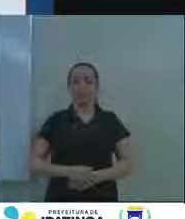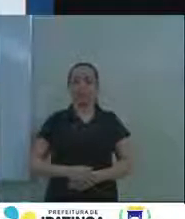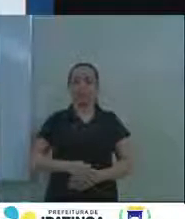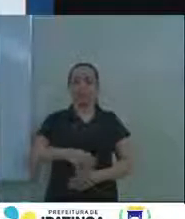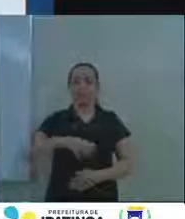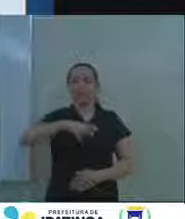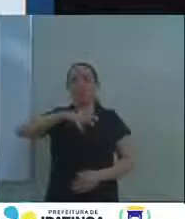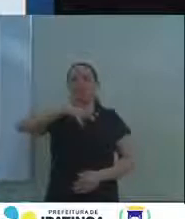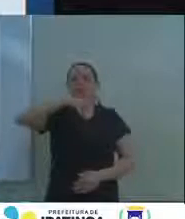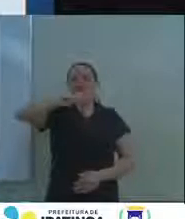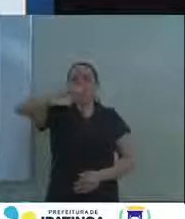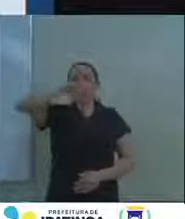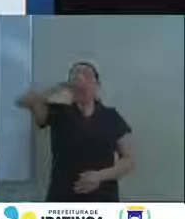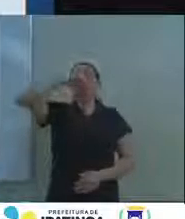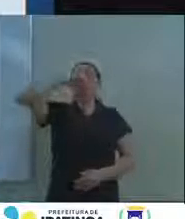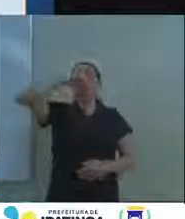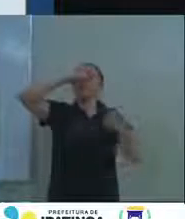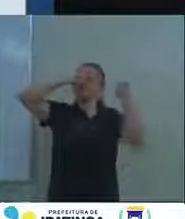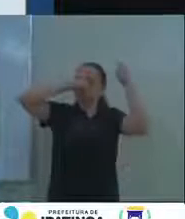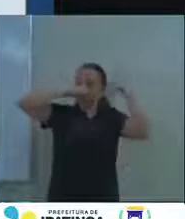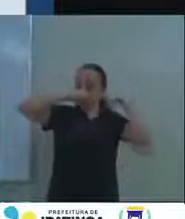Inspiro novamente.